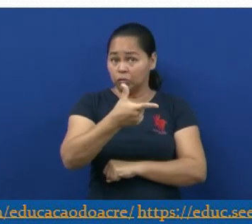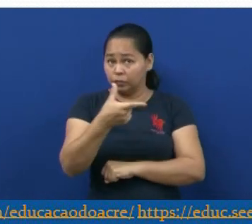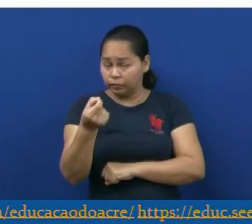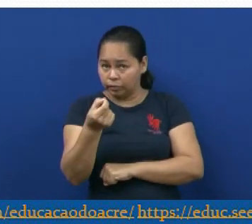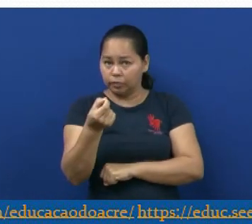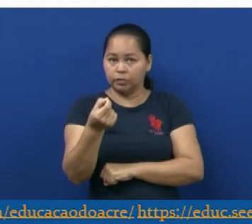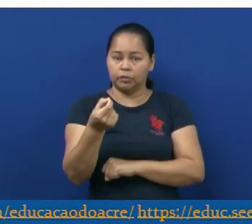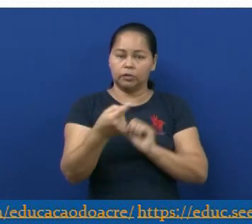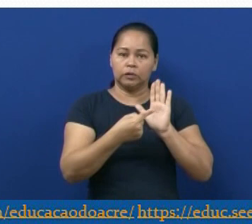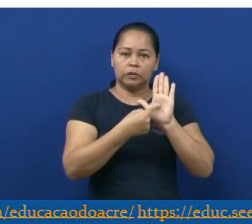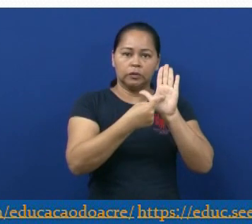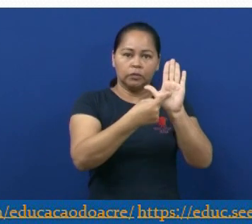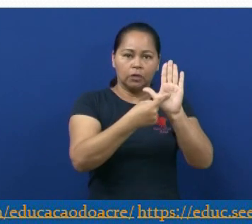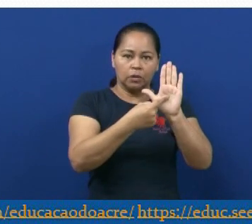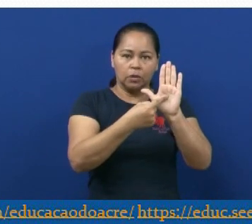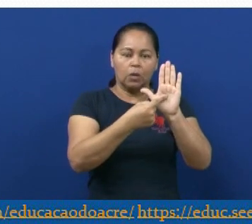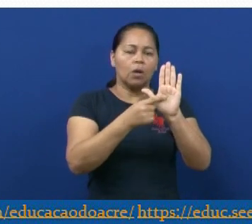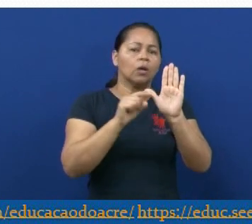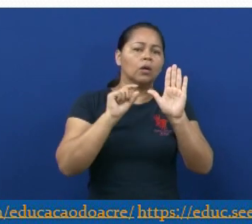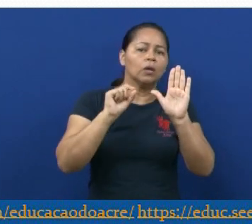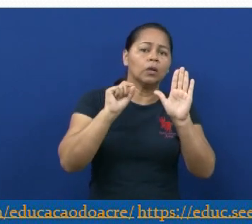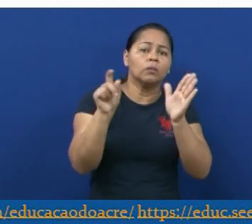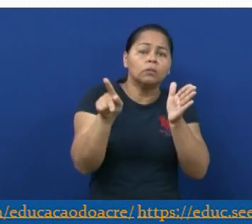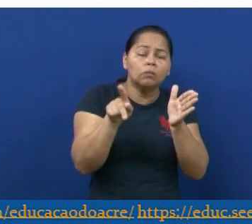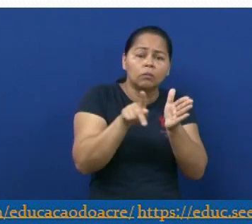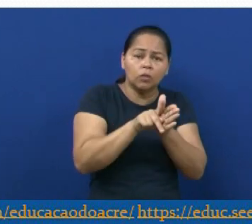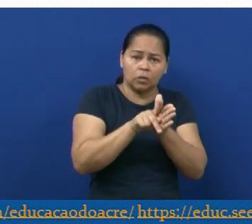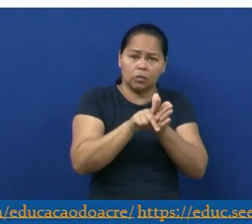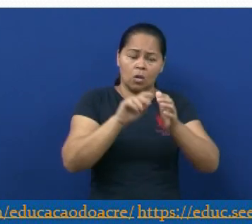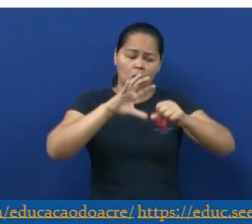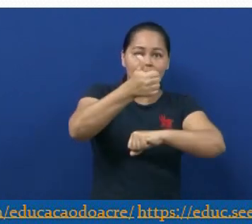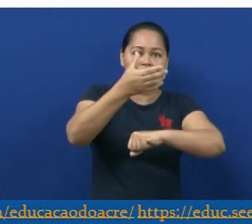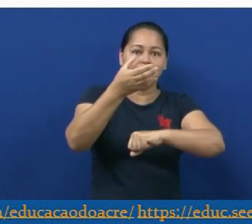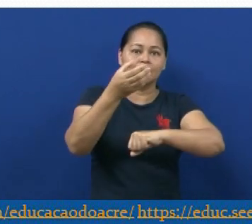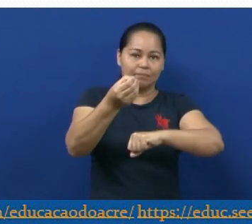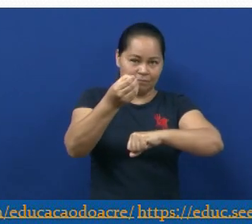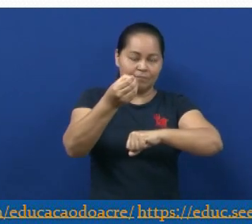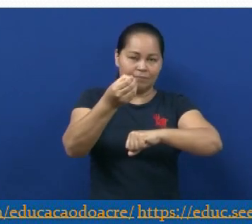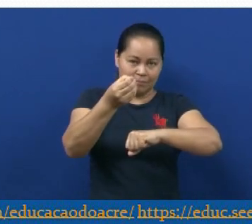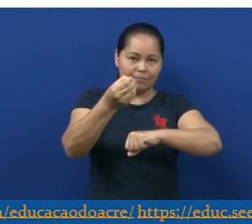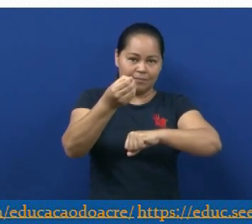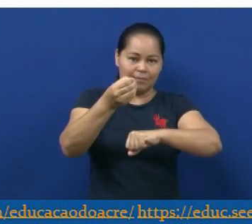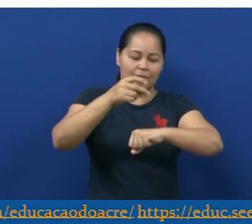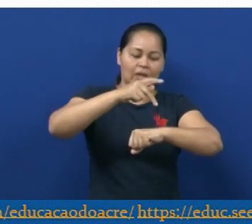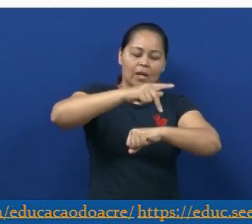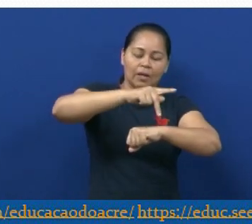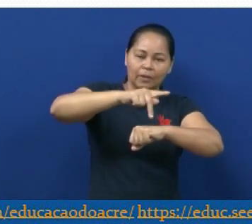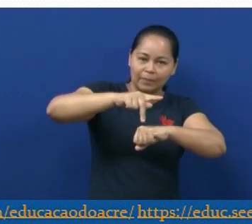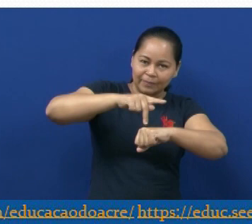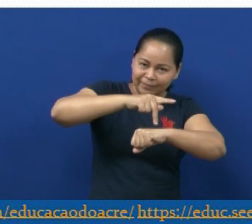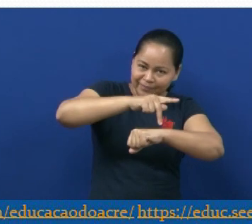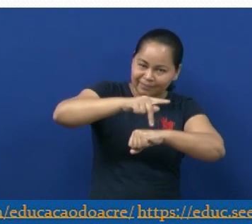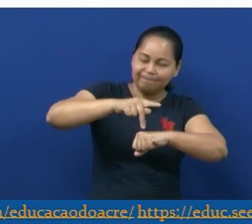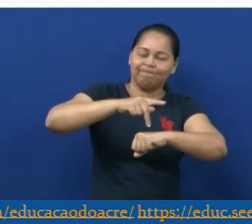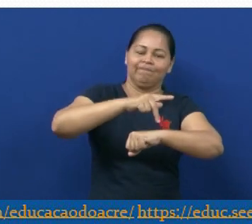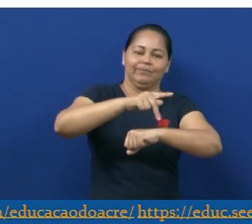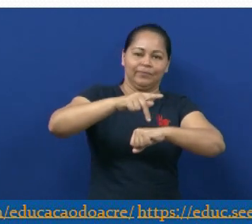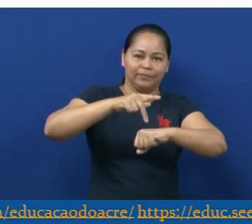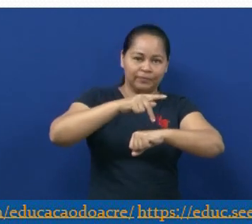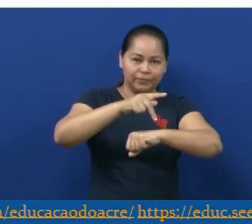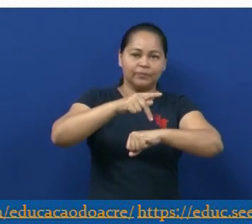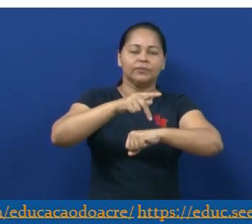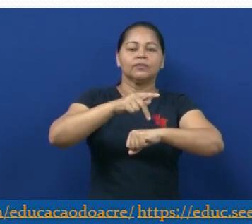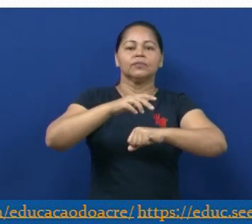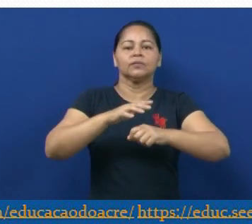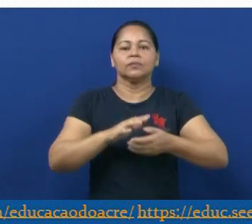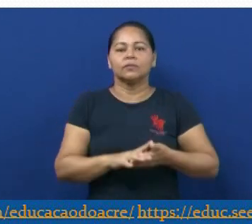ele está se mostrando bastante atípico. Esse vírus do coronavírus já atingiu mais de 110